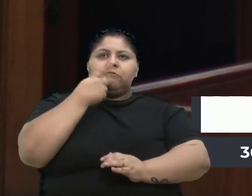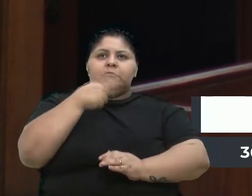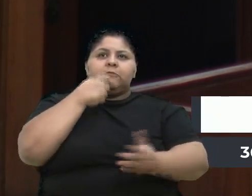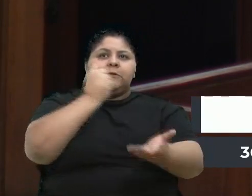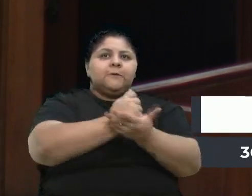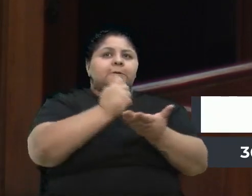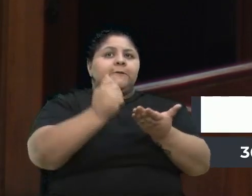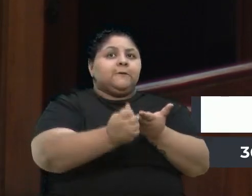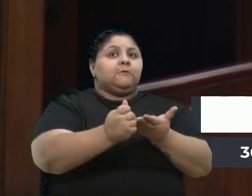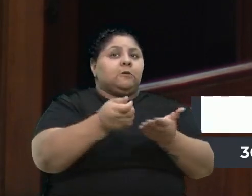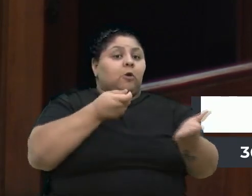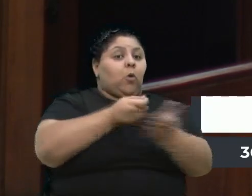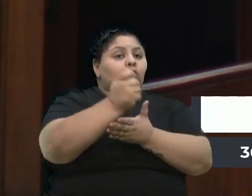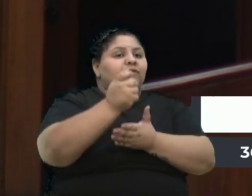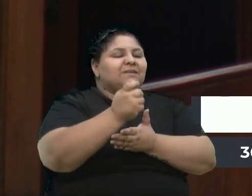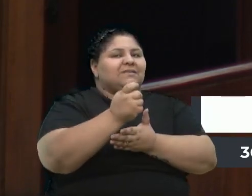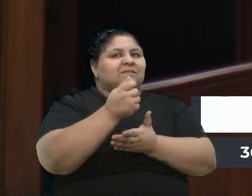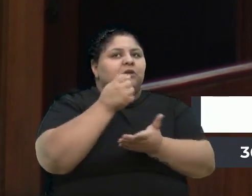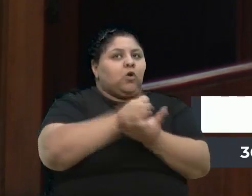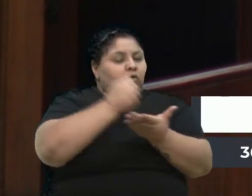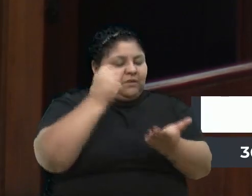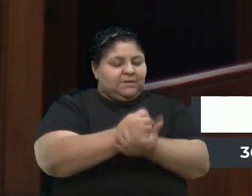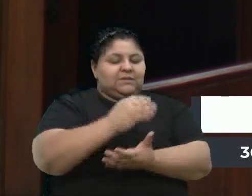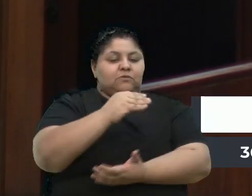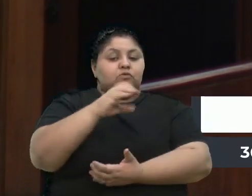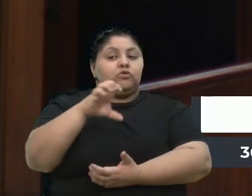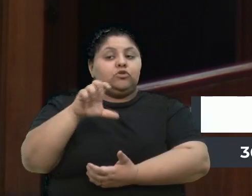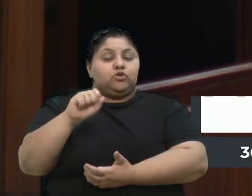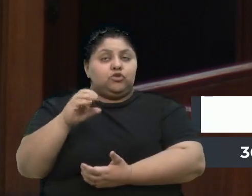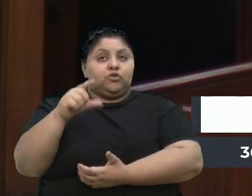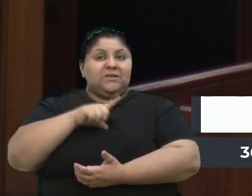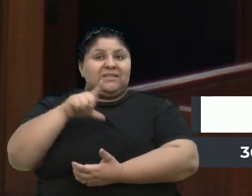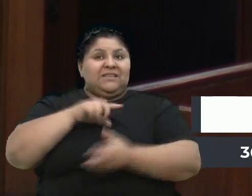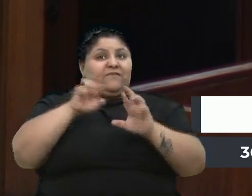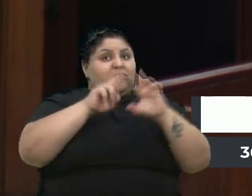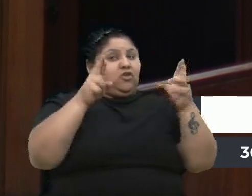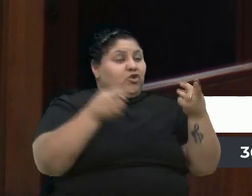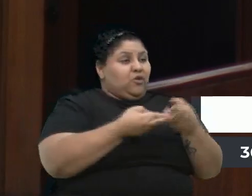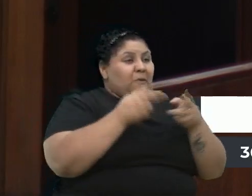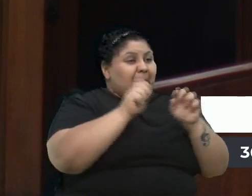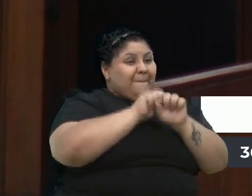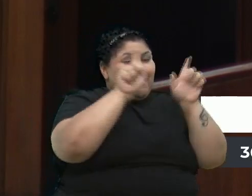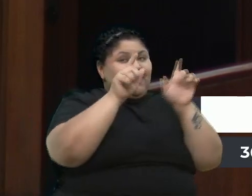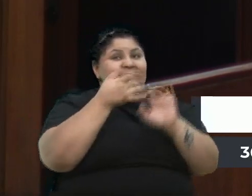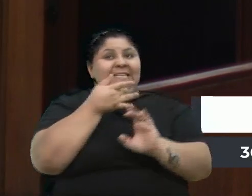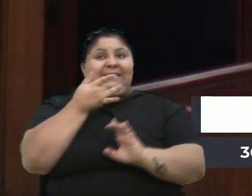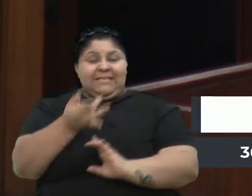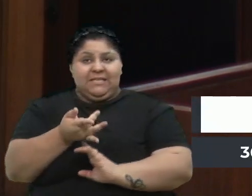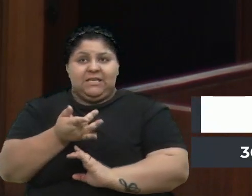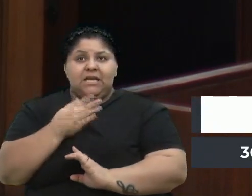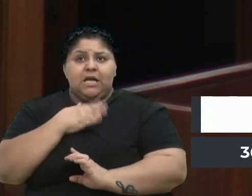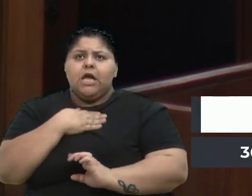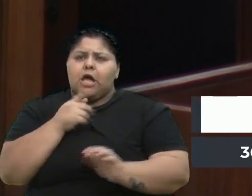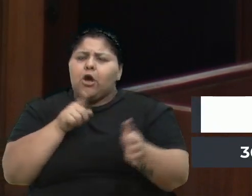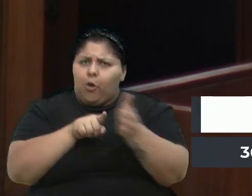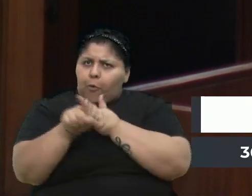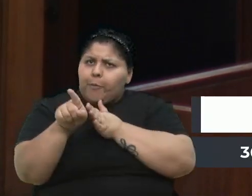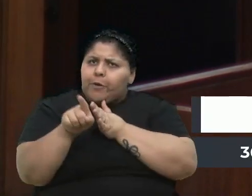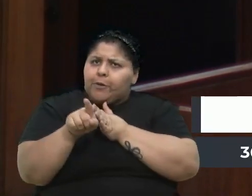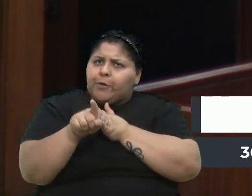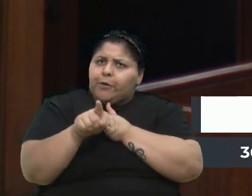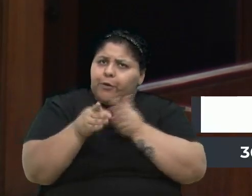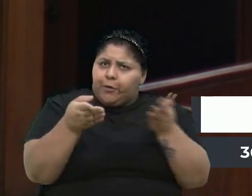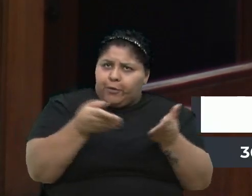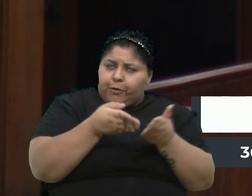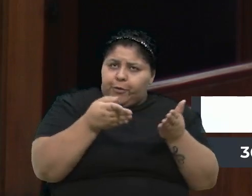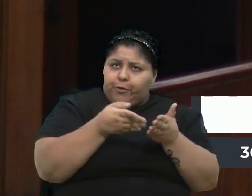CEO, que, aliás, esteve aqui nas nossas oitivas de manhã e de tarde. E eu perguntei ao atual procurador, Maurício Gravina, se